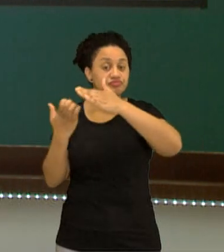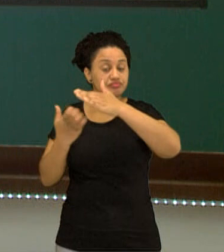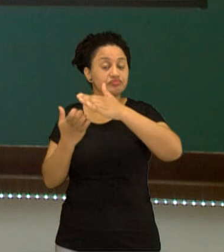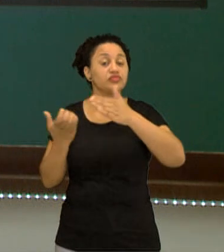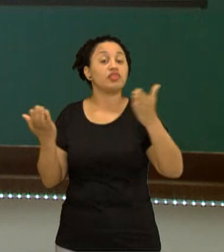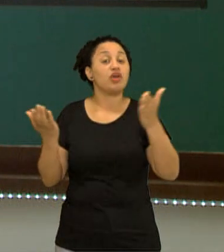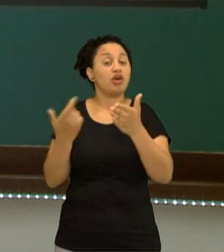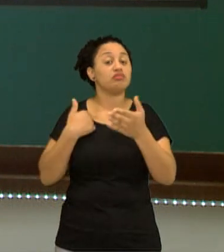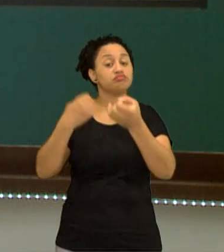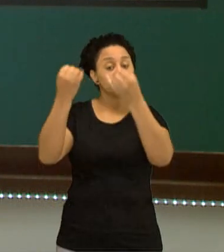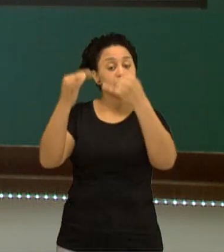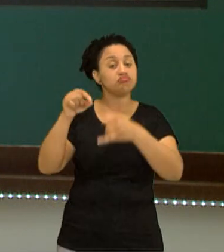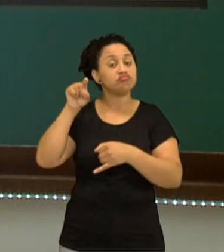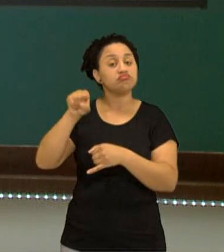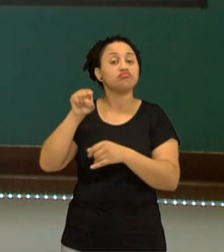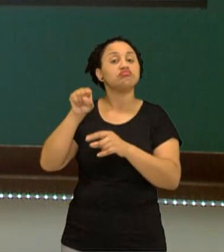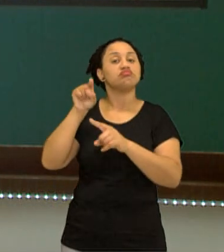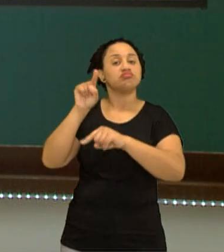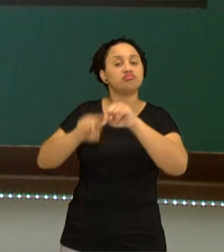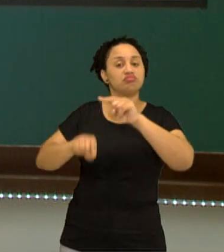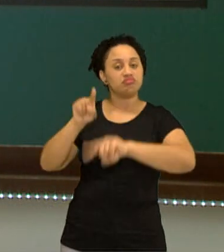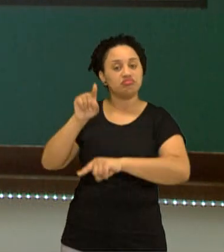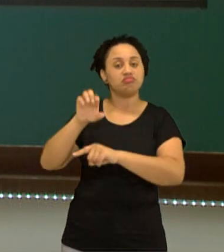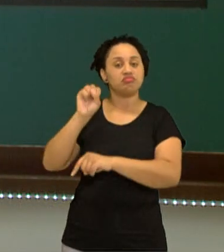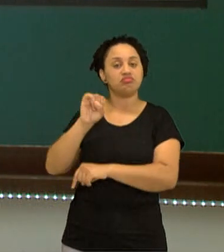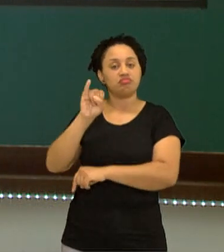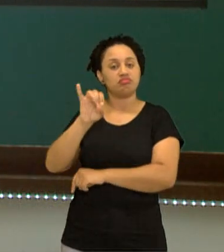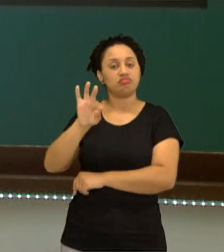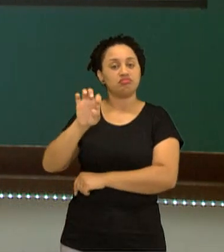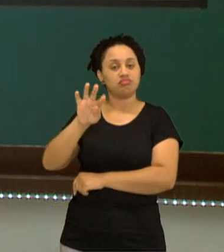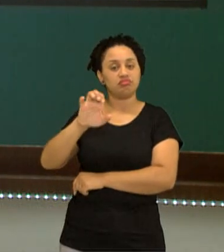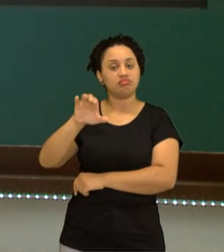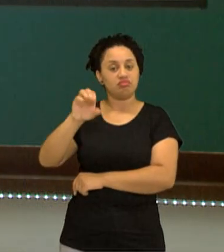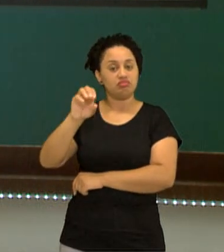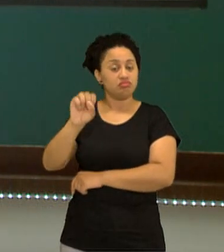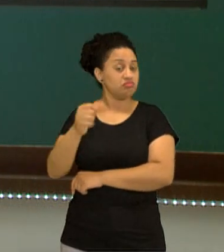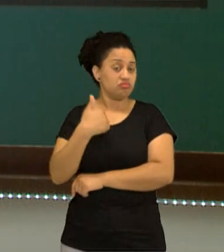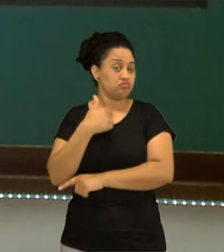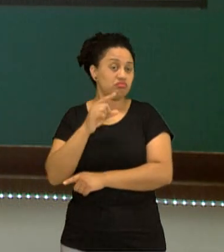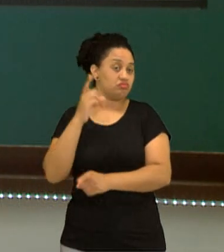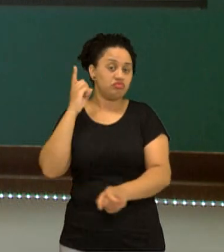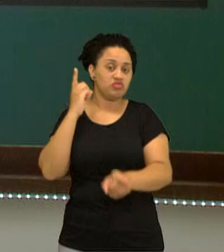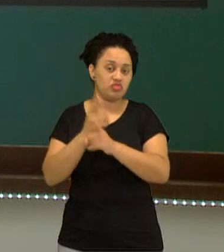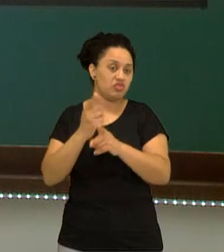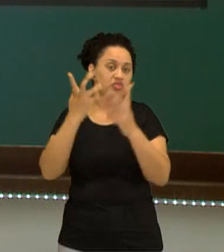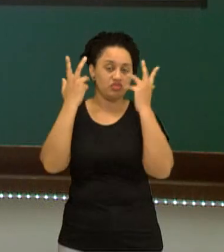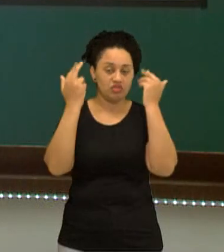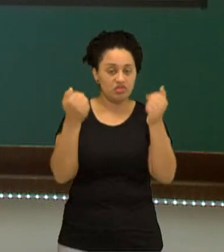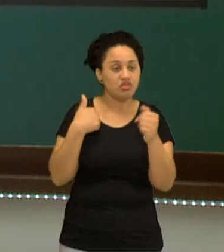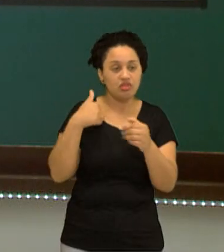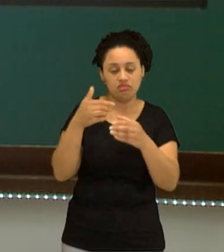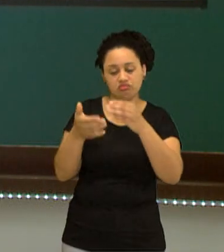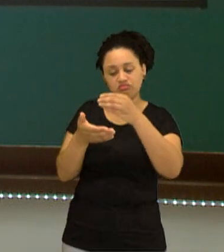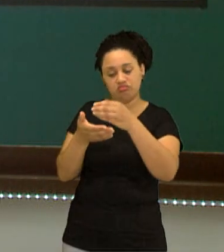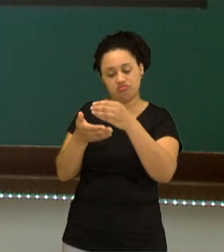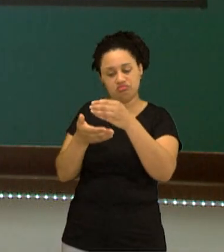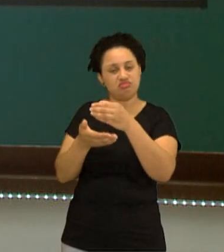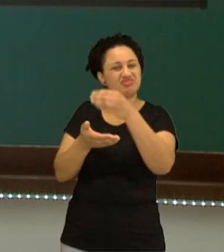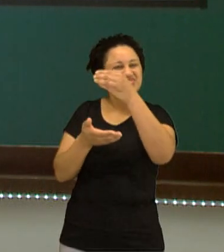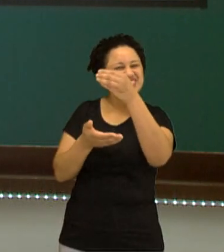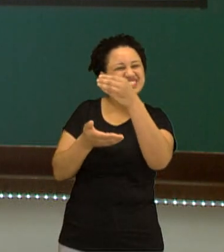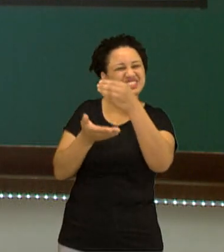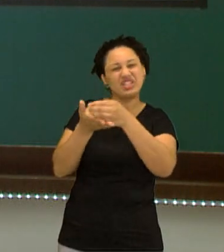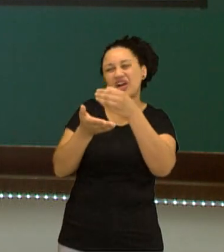vamos conversar sobre materiais sintéticos. Nós não vamos encontrar na natureza um pé de